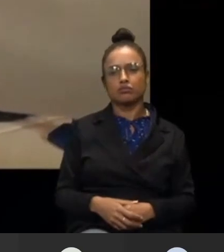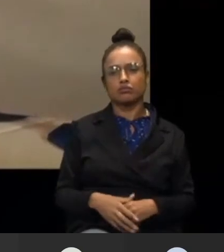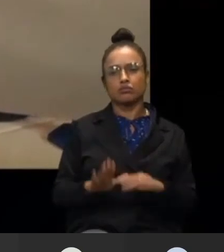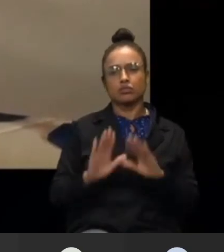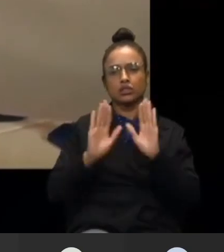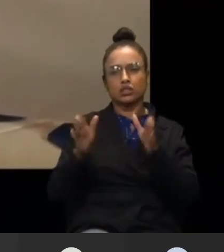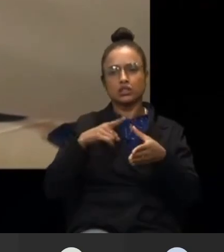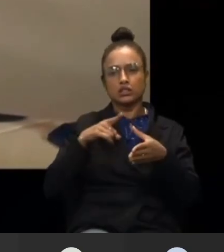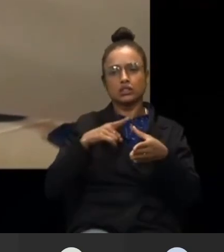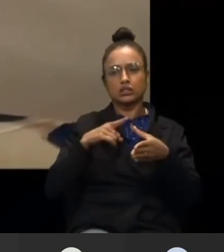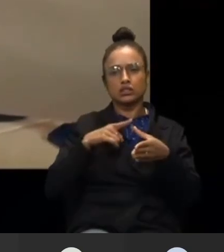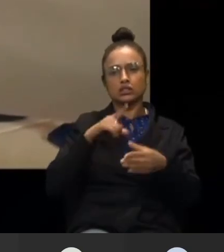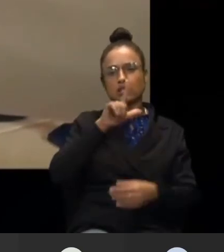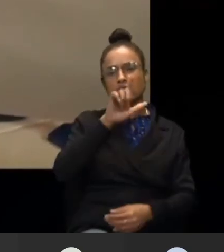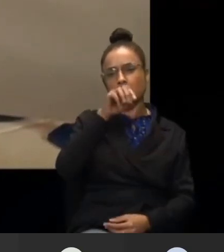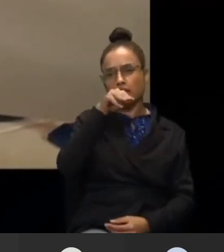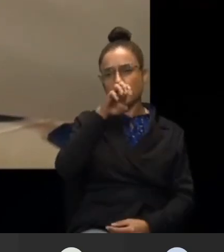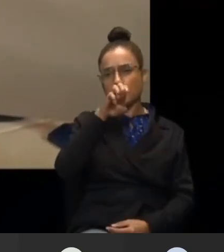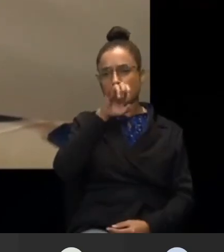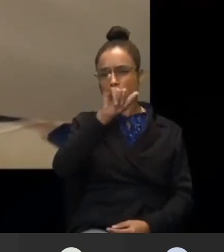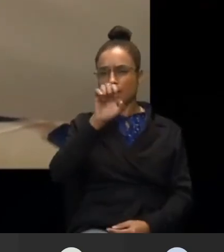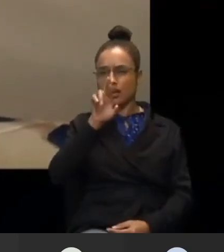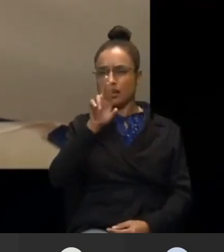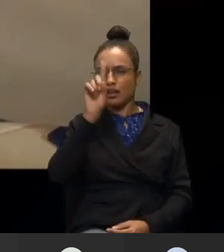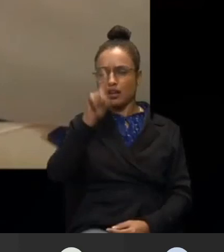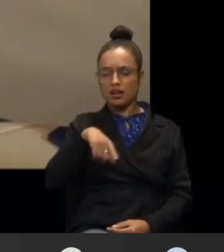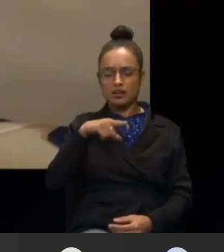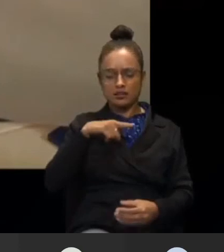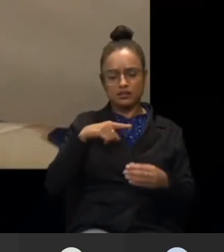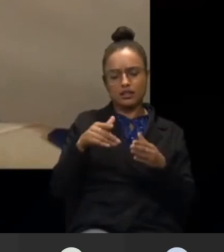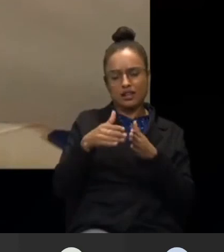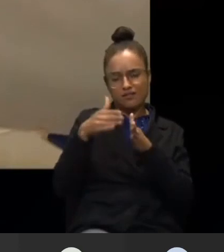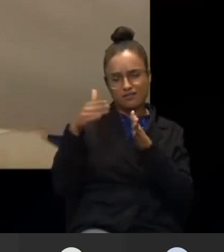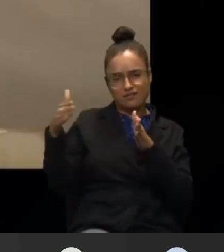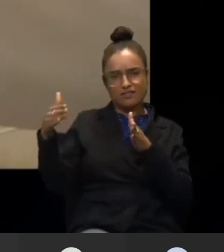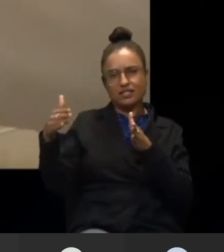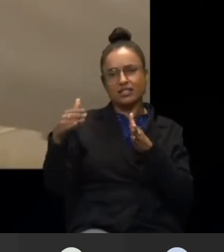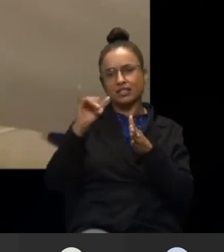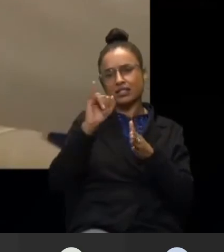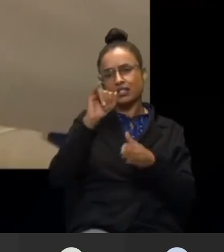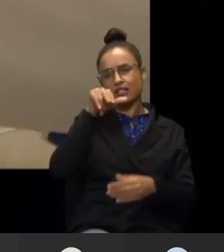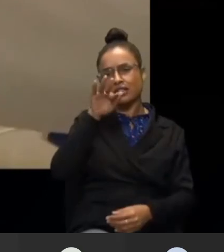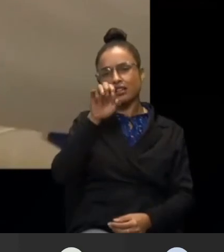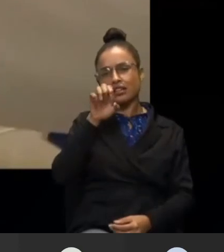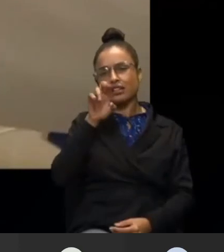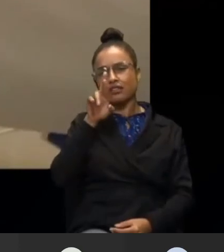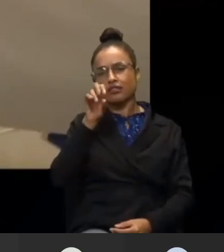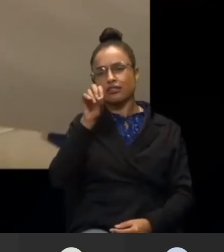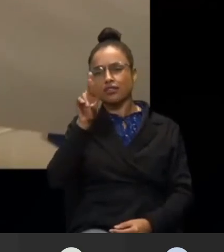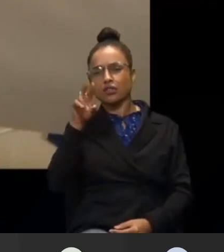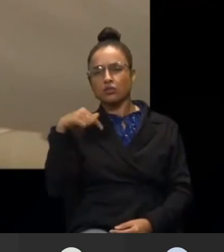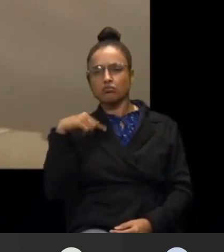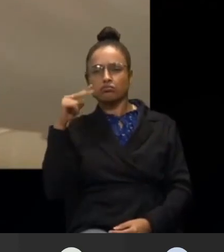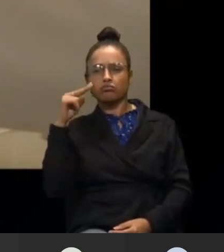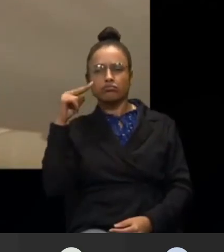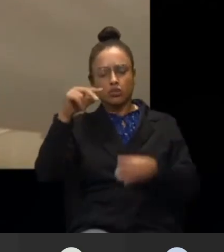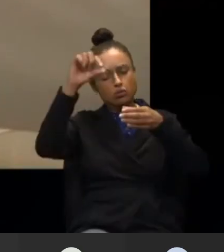Aí nós estamos coletando no Erlenmeyer a fase inferior.